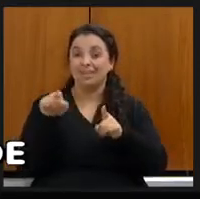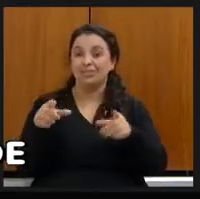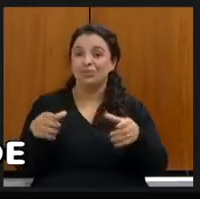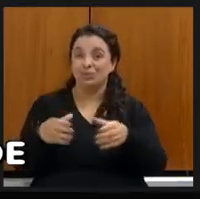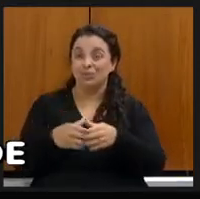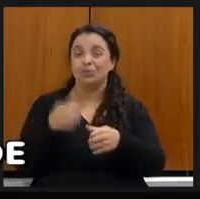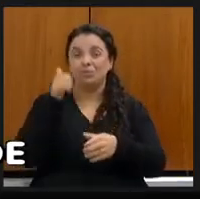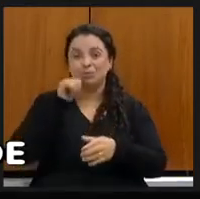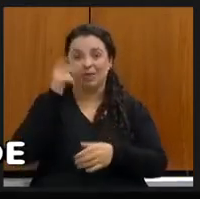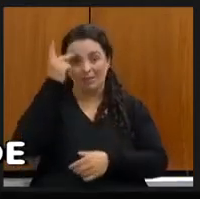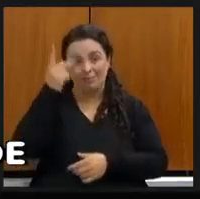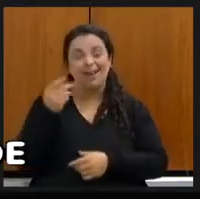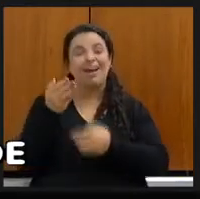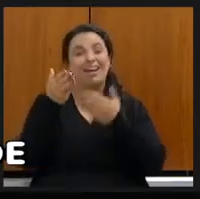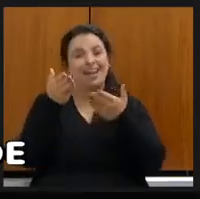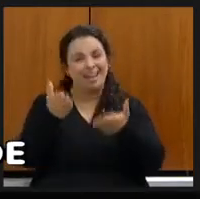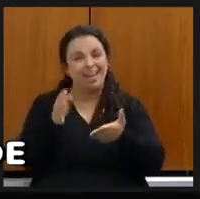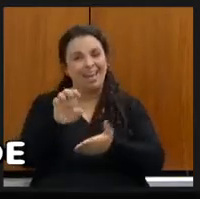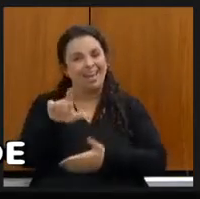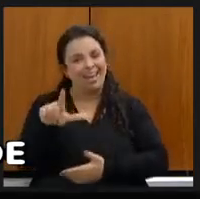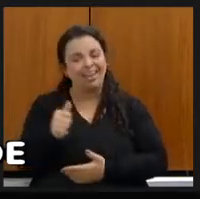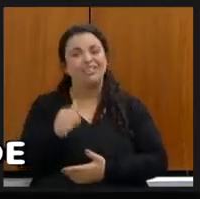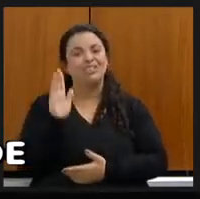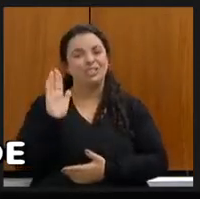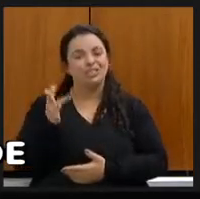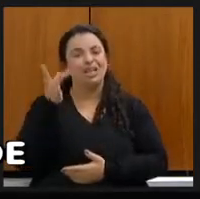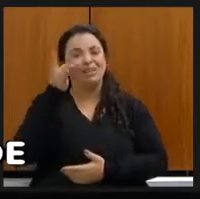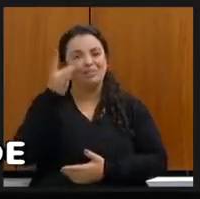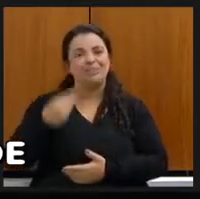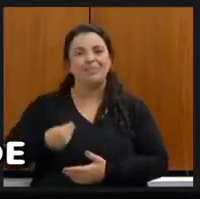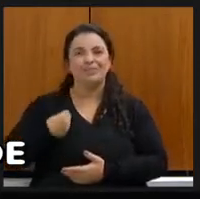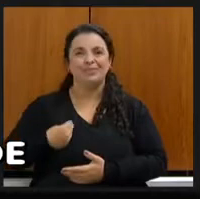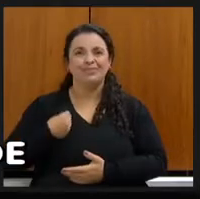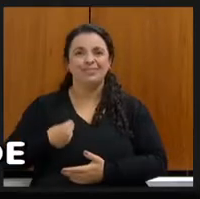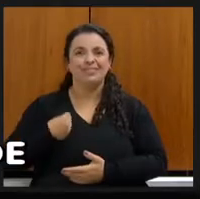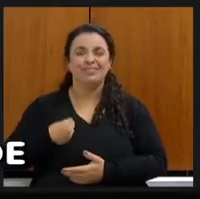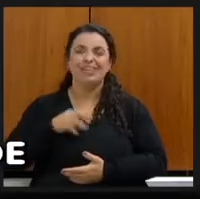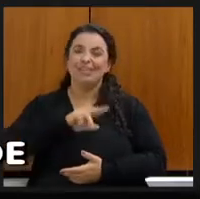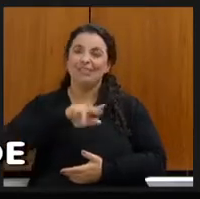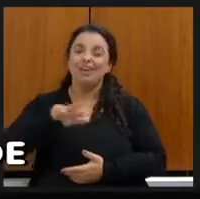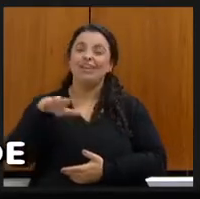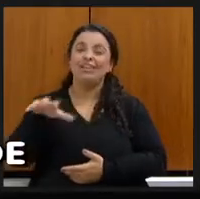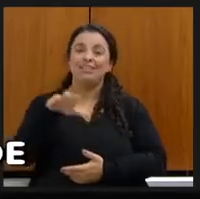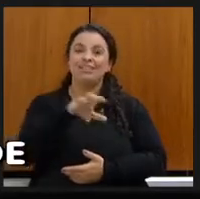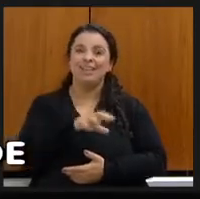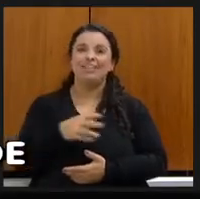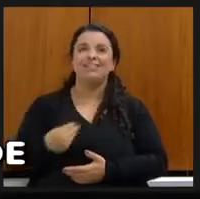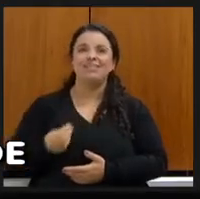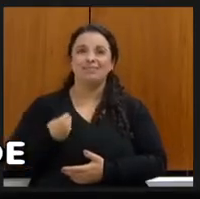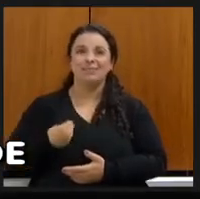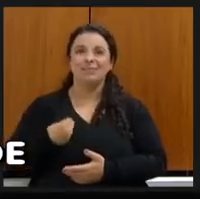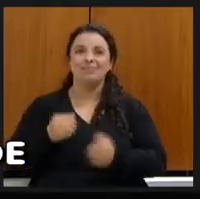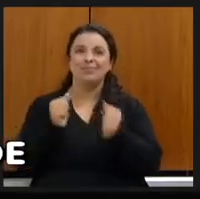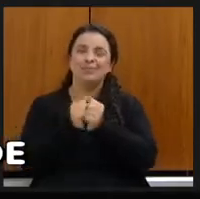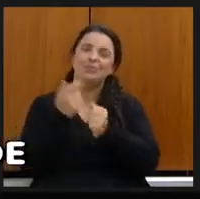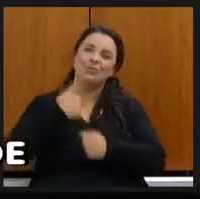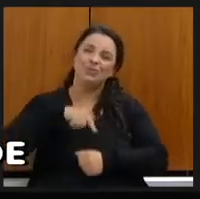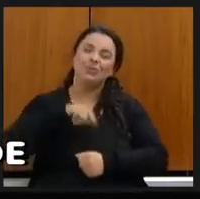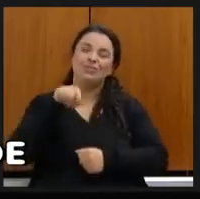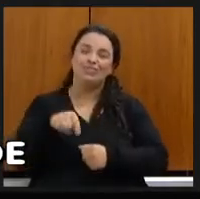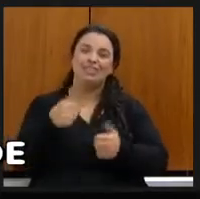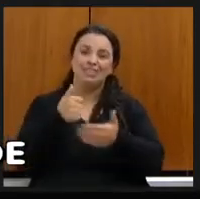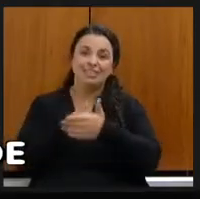todas aí nesse evento participando aí dos bazares e participando conosco nessa luta